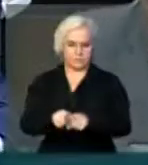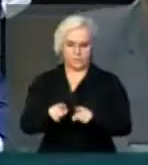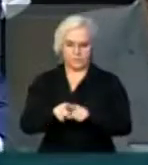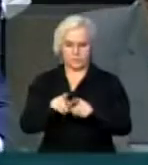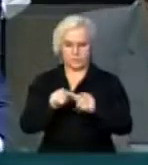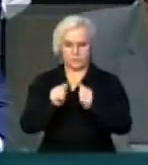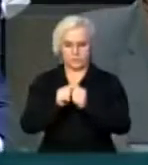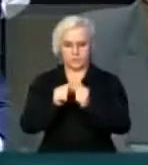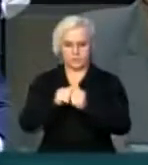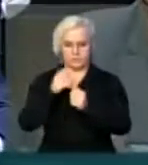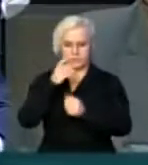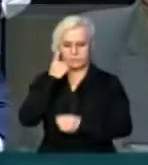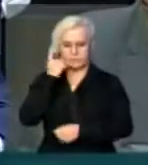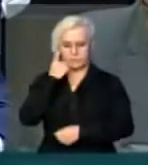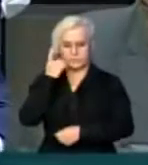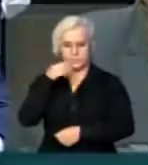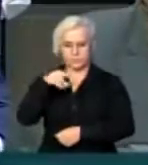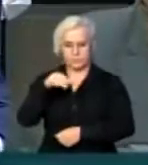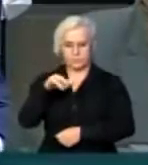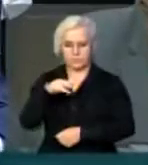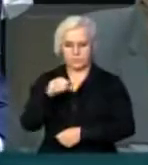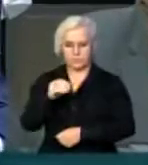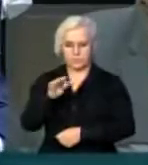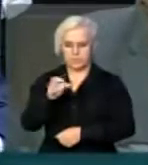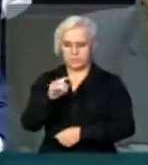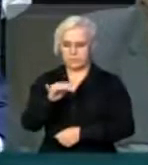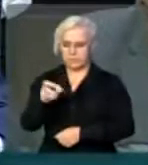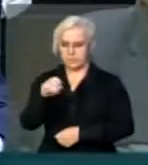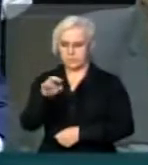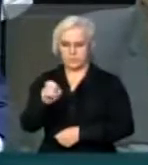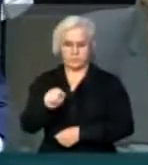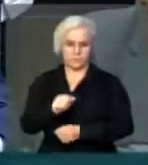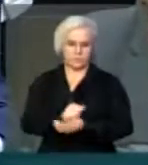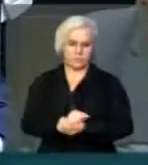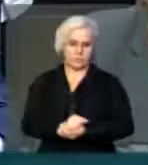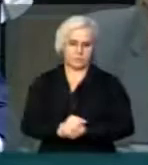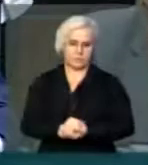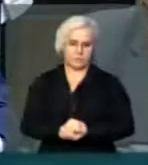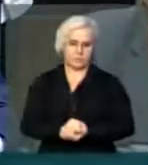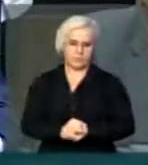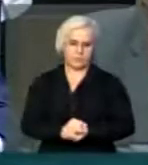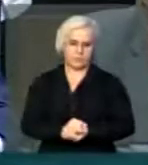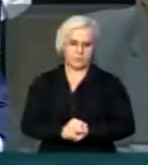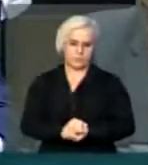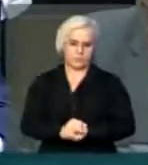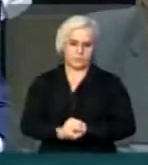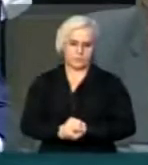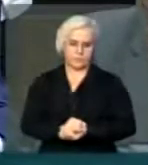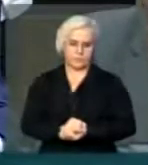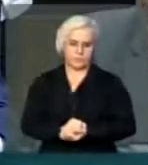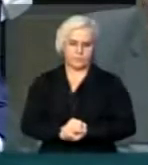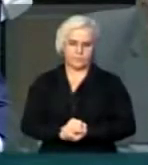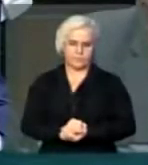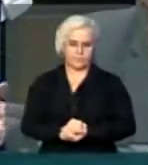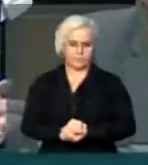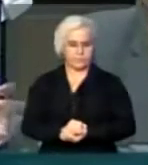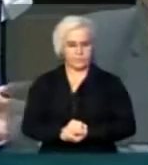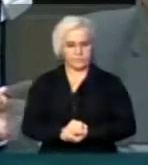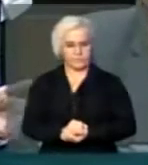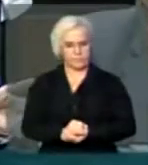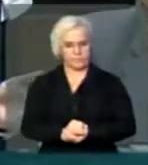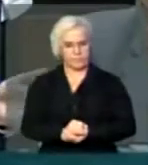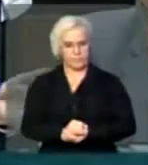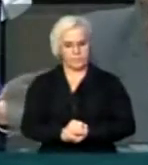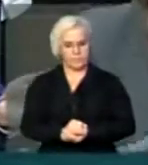Requerimento do deputado Miro Teixeira. Senhor presidente, queremos a também minoria, a liderança da minoria da também Pública. Defende a aprovação do projeto da